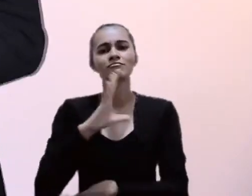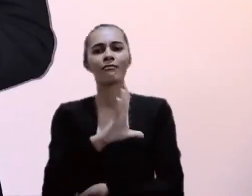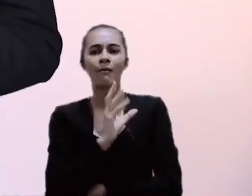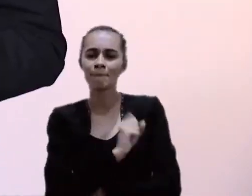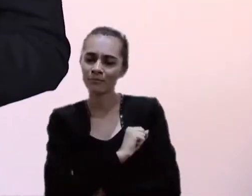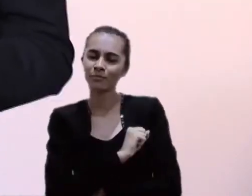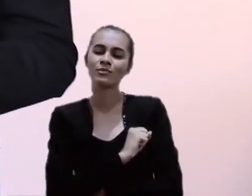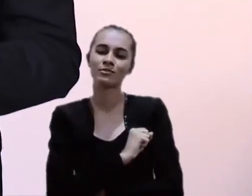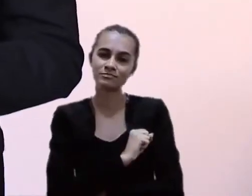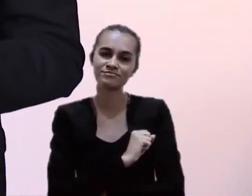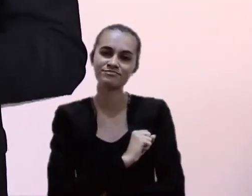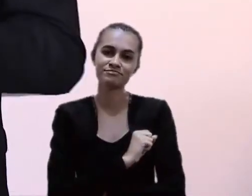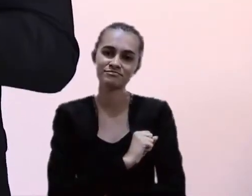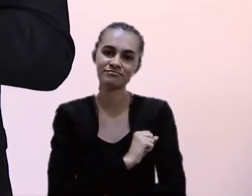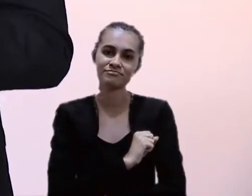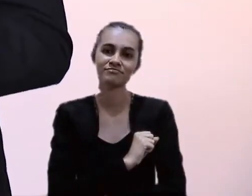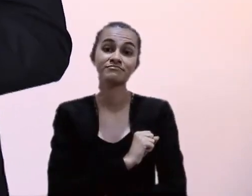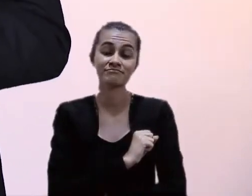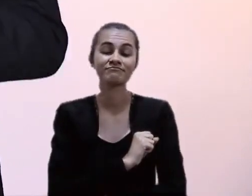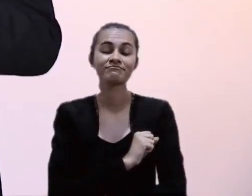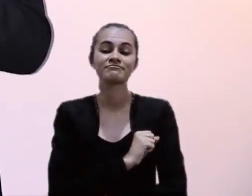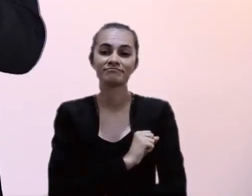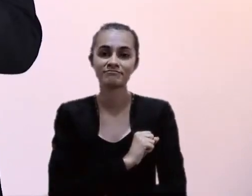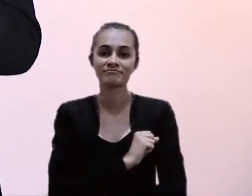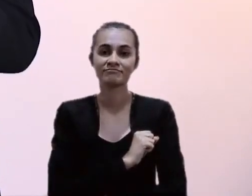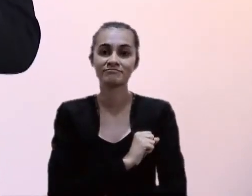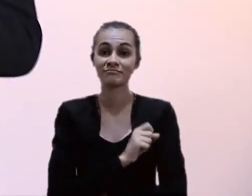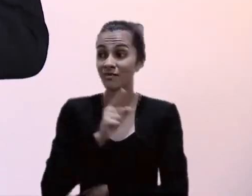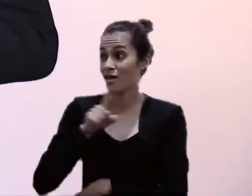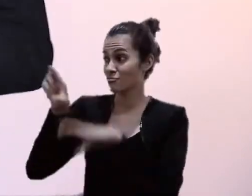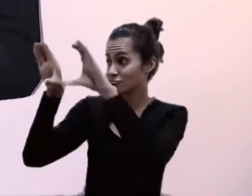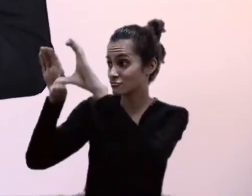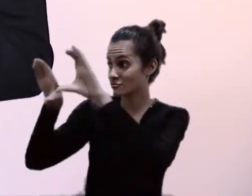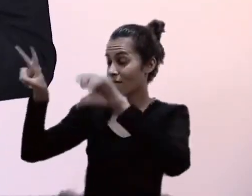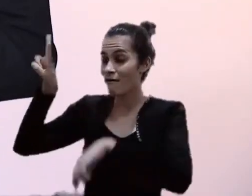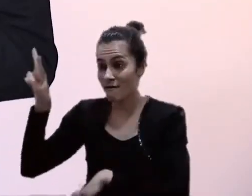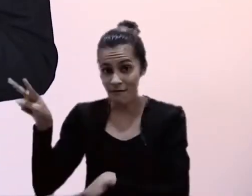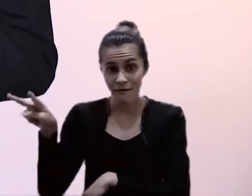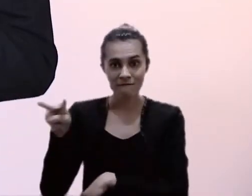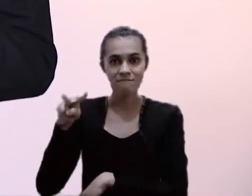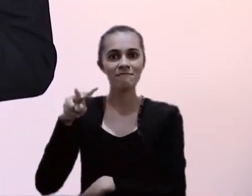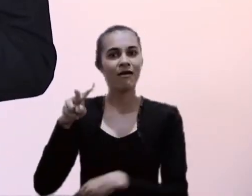bondade, produzem música no céu.